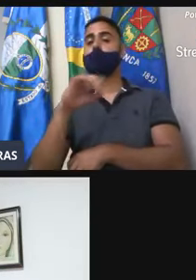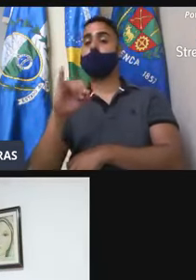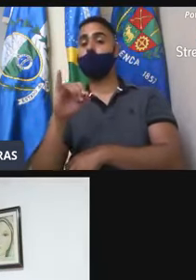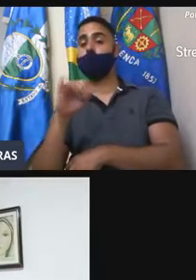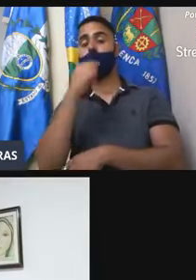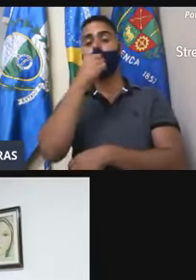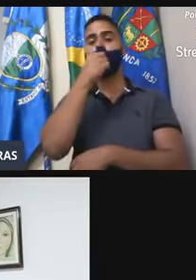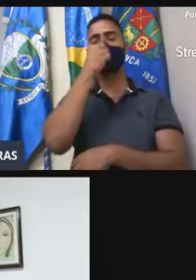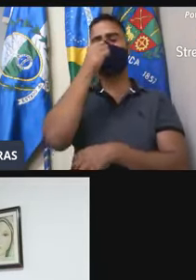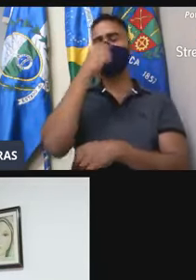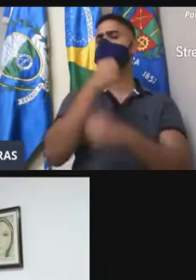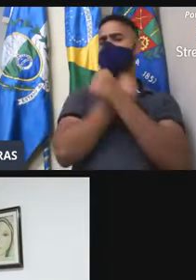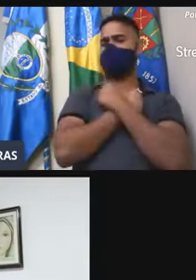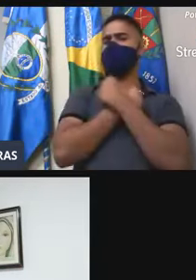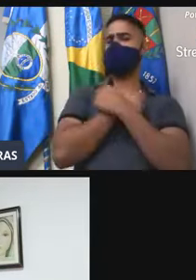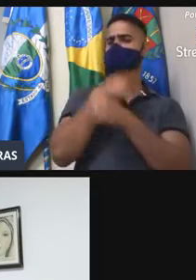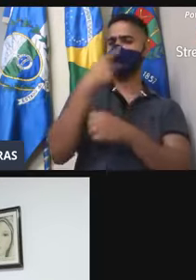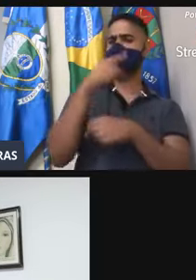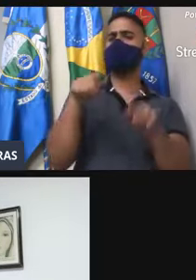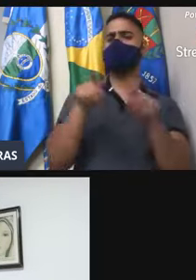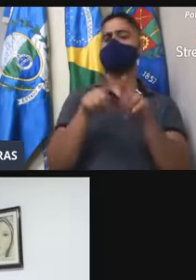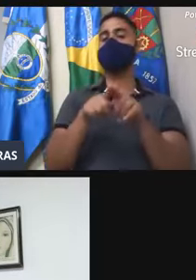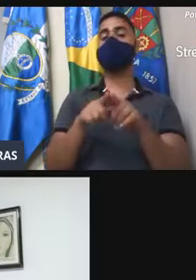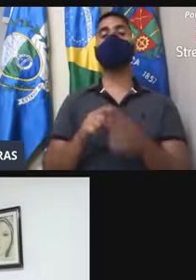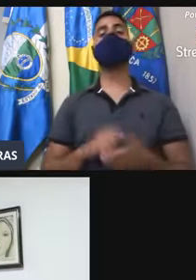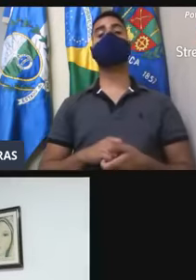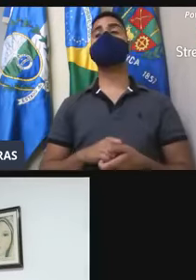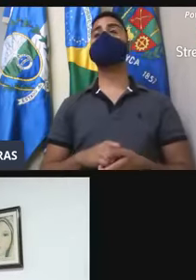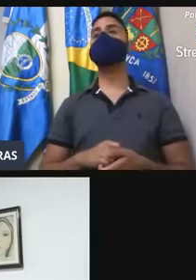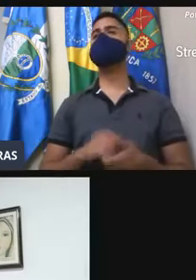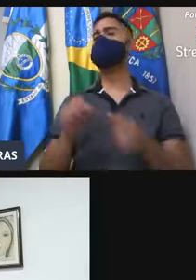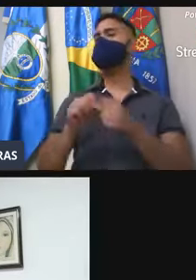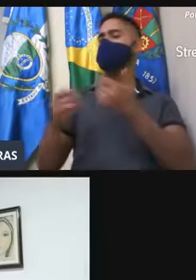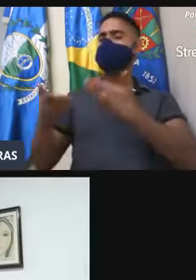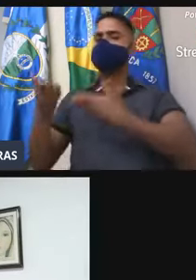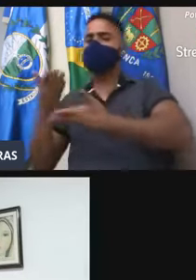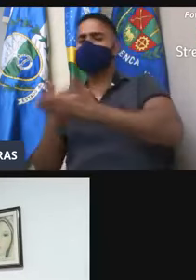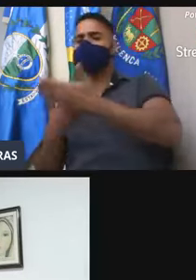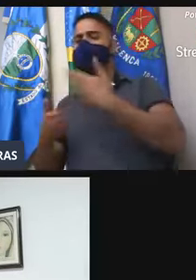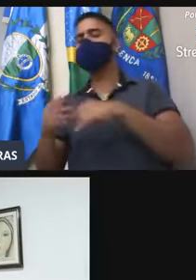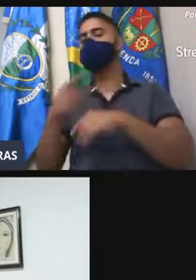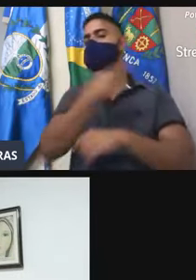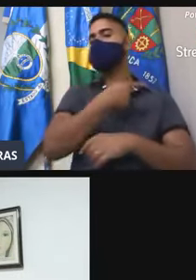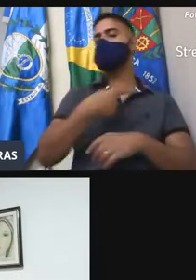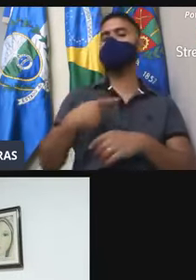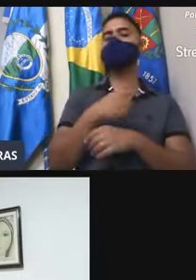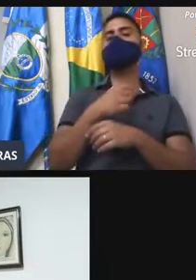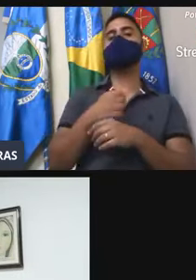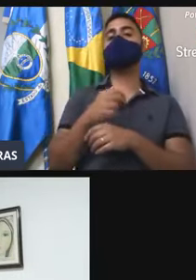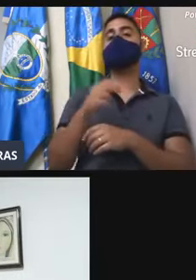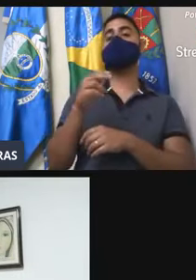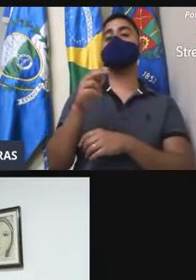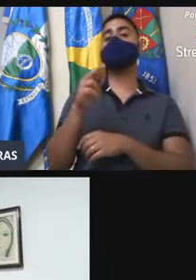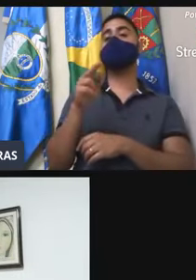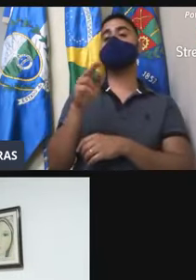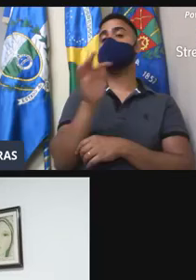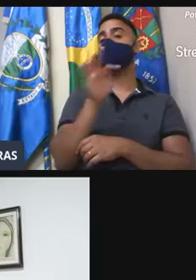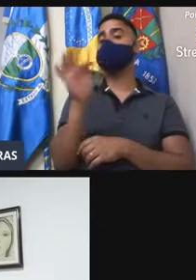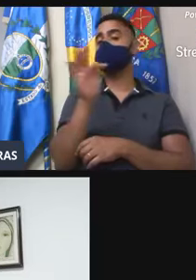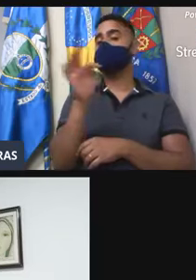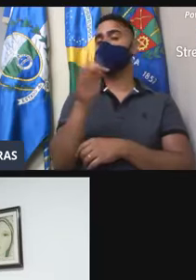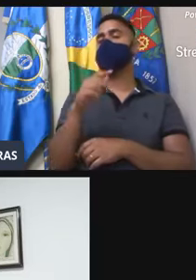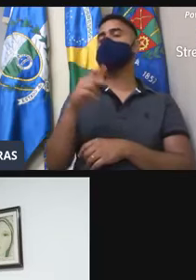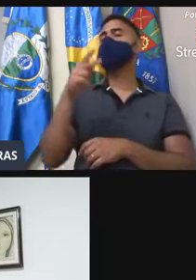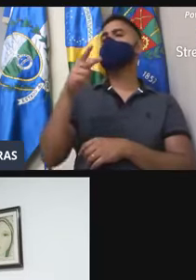um abraço a ele, o vereador Tegão, do Podemos, que fez toda a articulação comigo ao presidente da Severino Sombra. E o prefeito Fernandinho